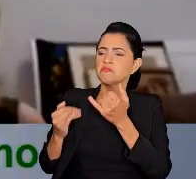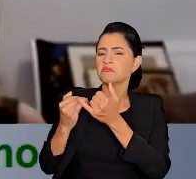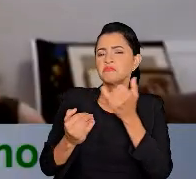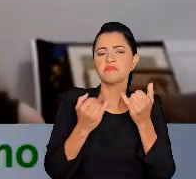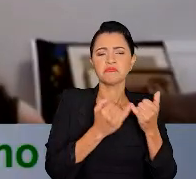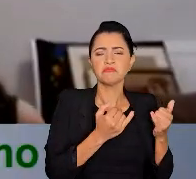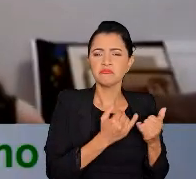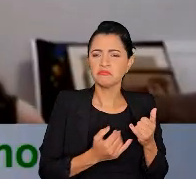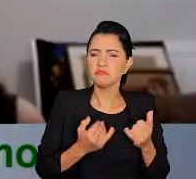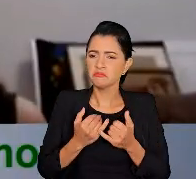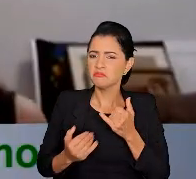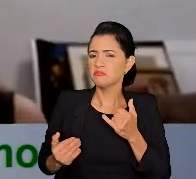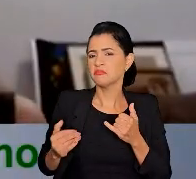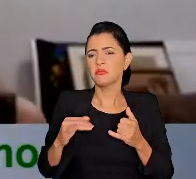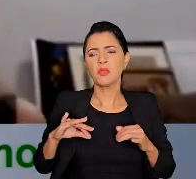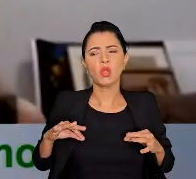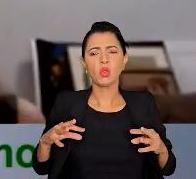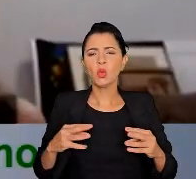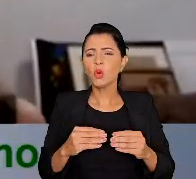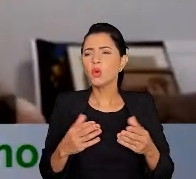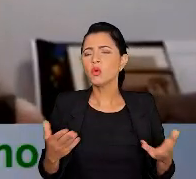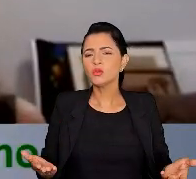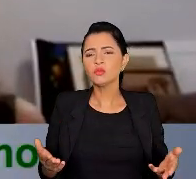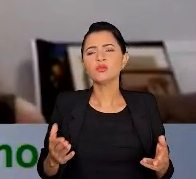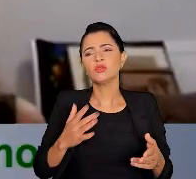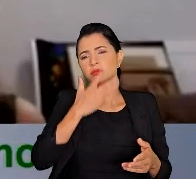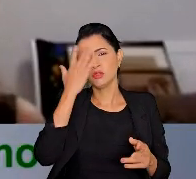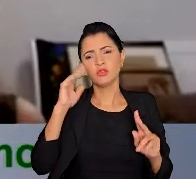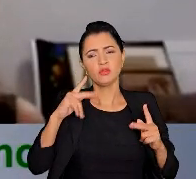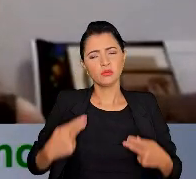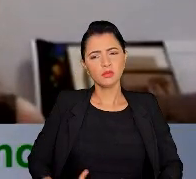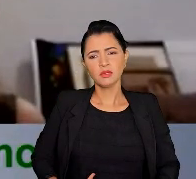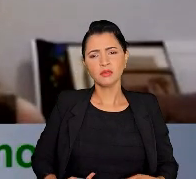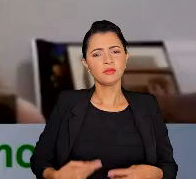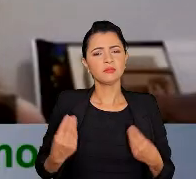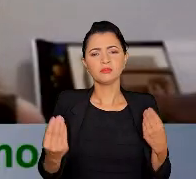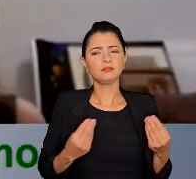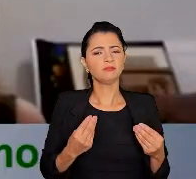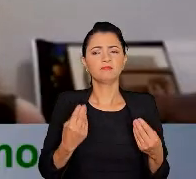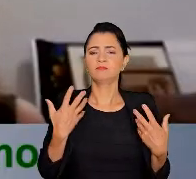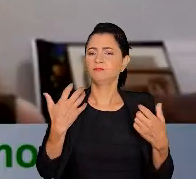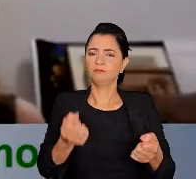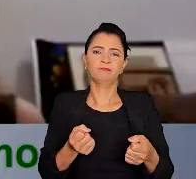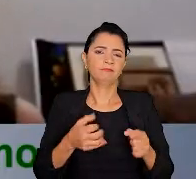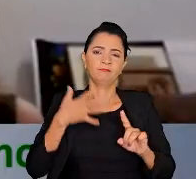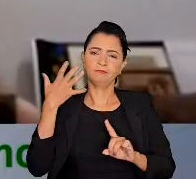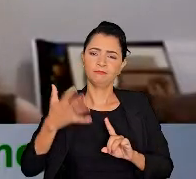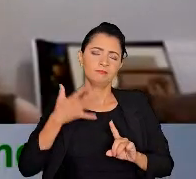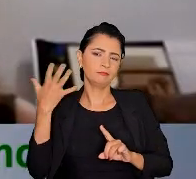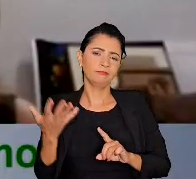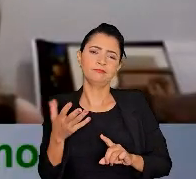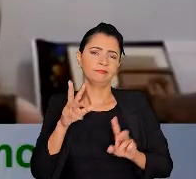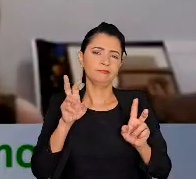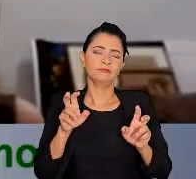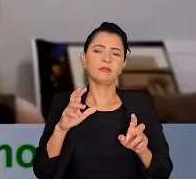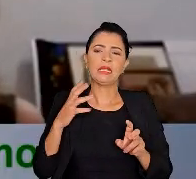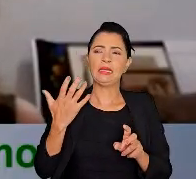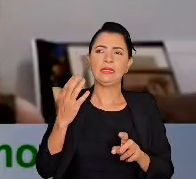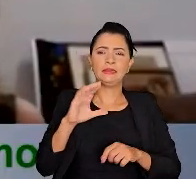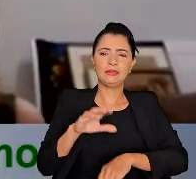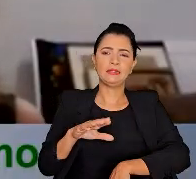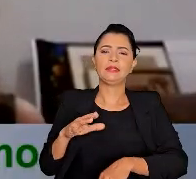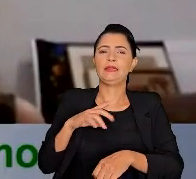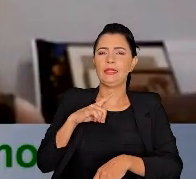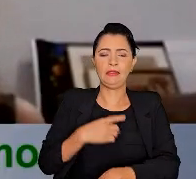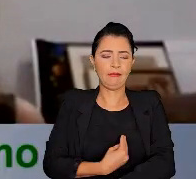entre todos os seres humanos, não permite mais o tipo de discurso pretensamente científico da existência